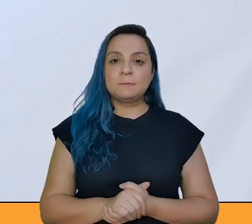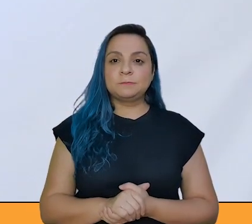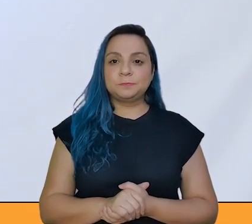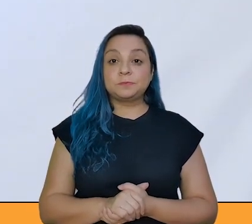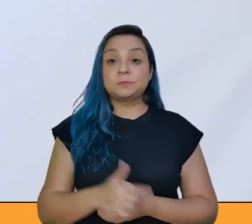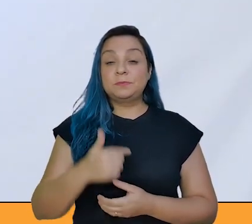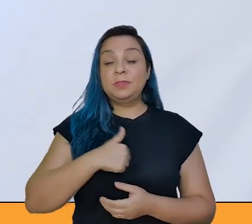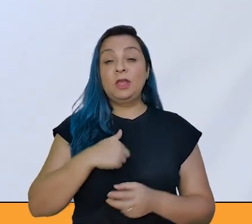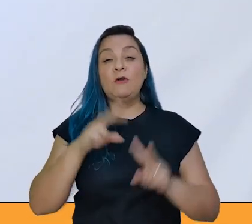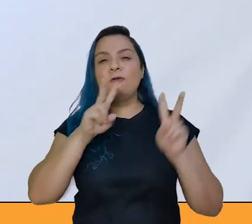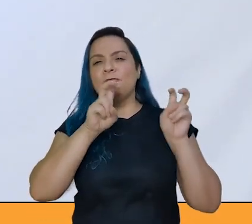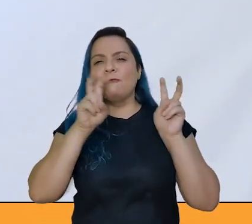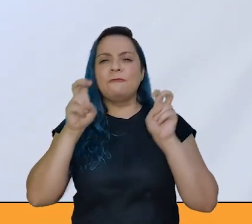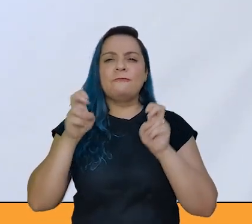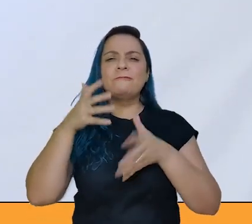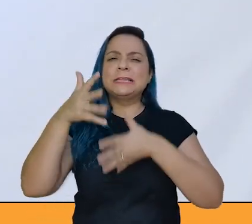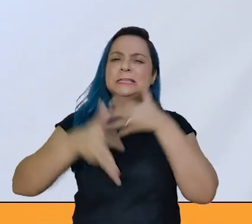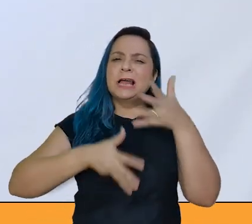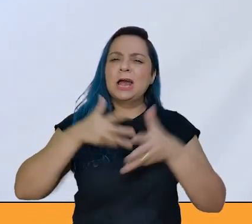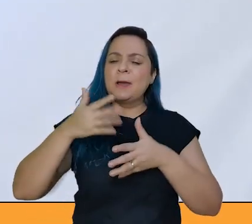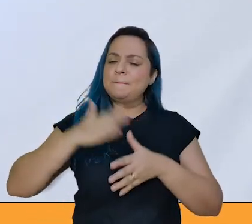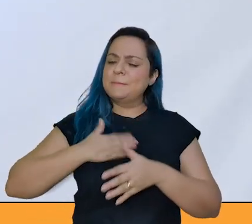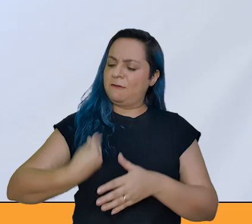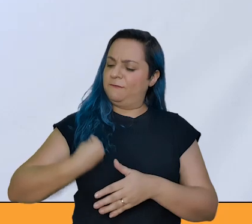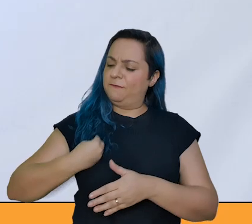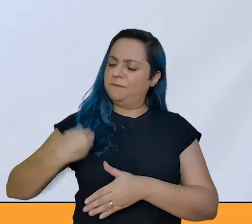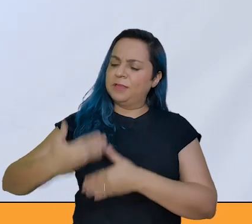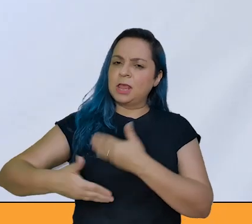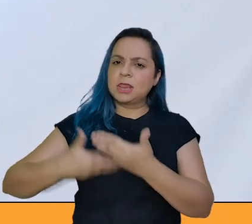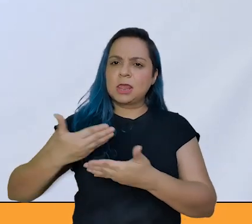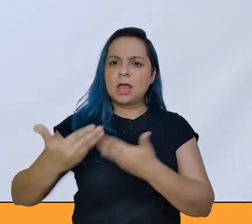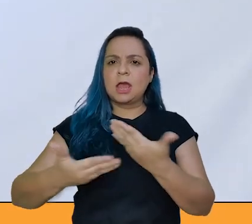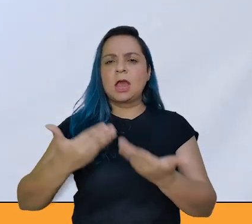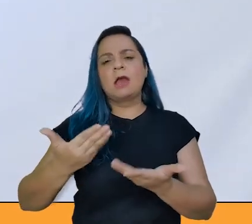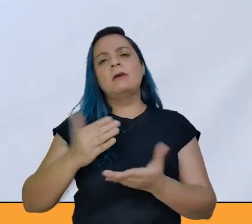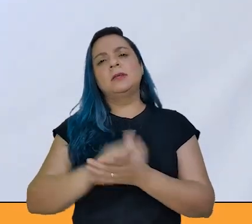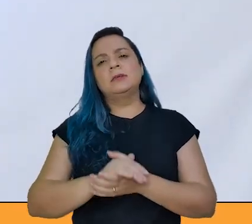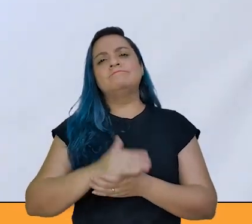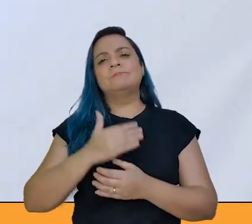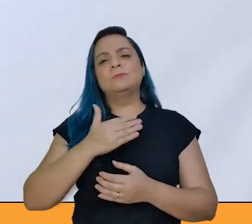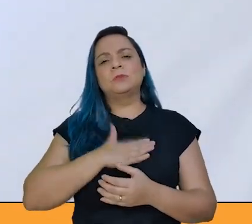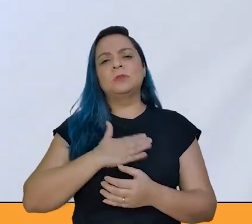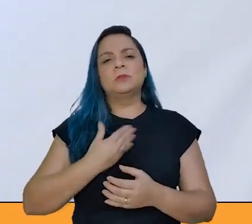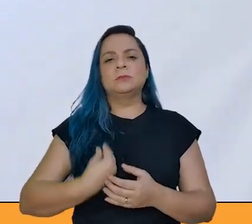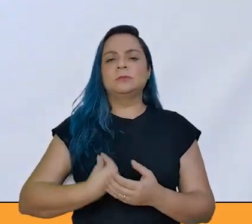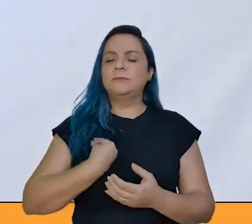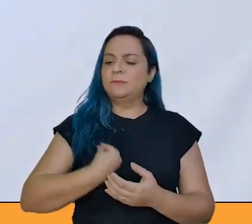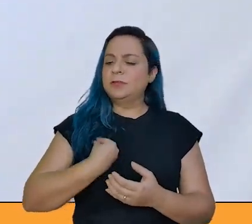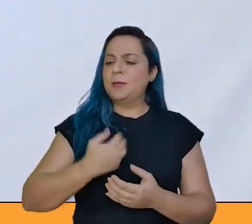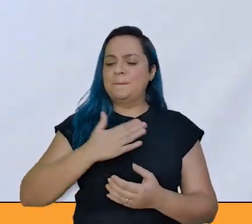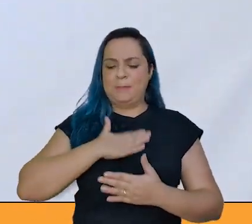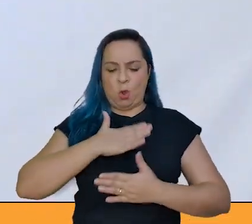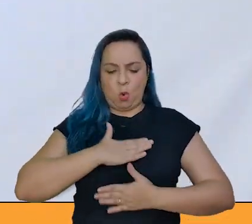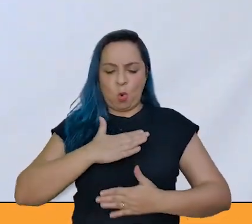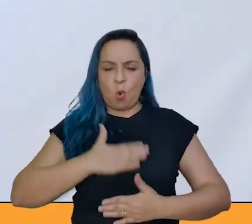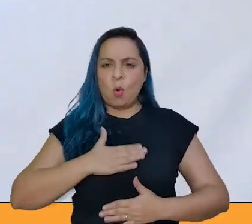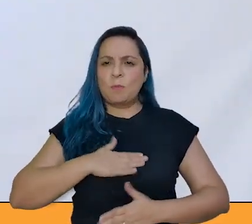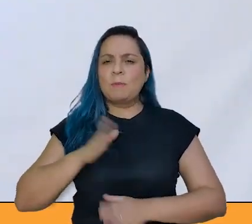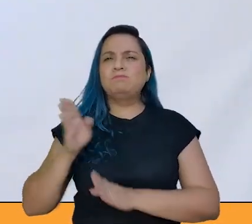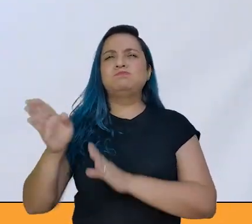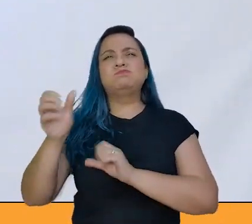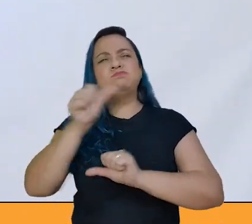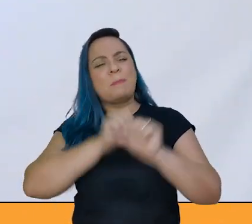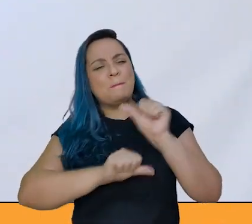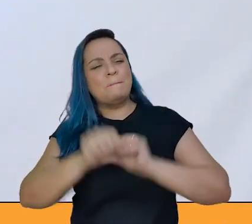onde eu falo um pouco também sobre essa trajetória, sobre esses atravessamentos que o meu corpo passa ou